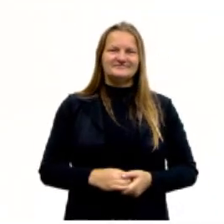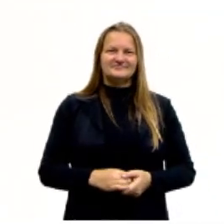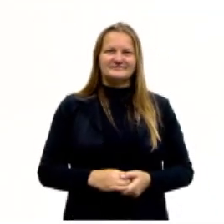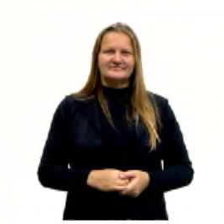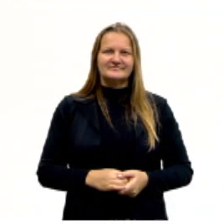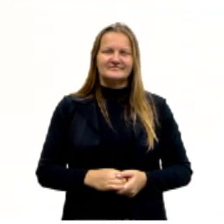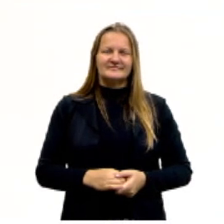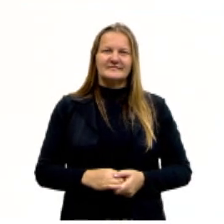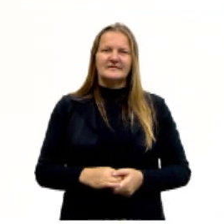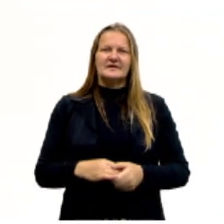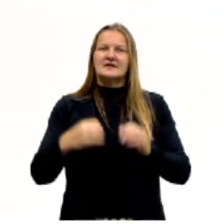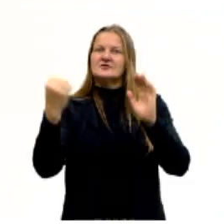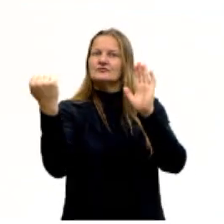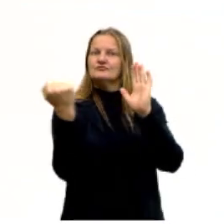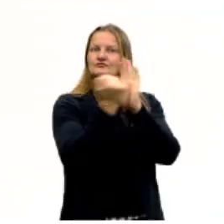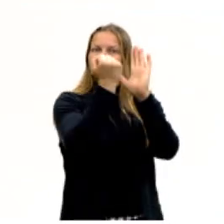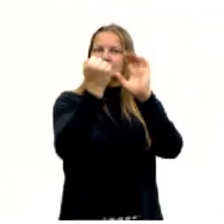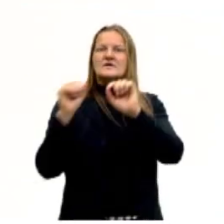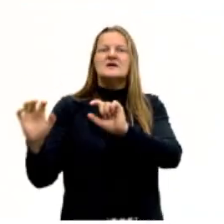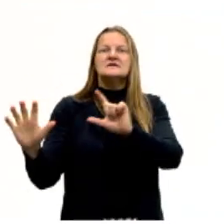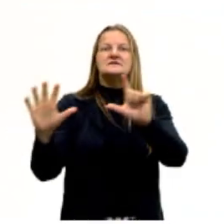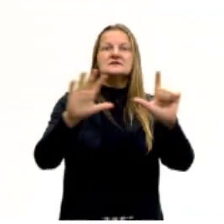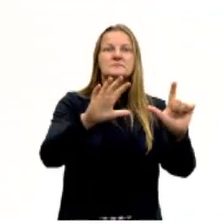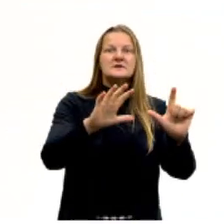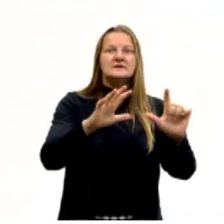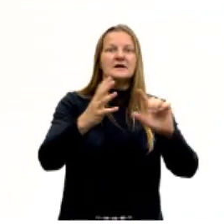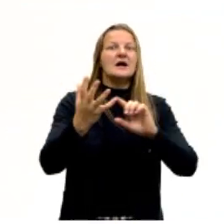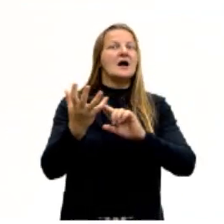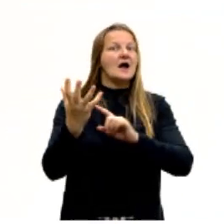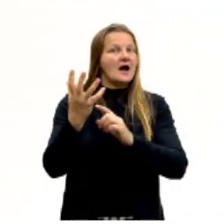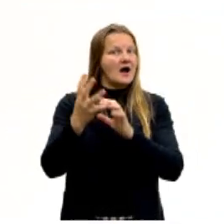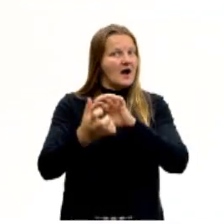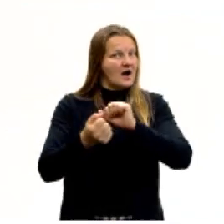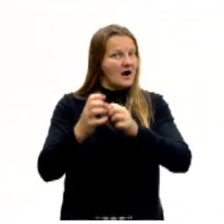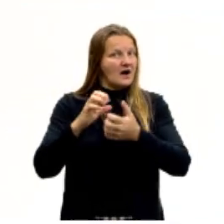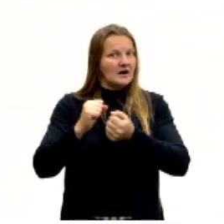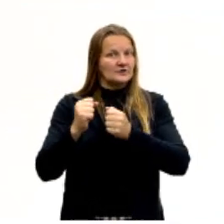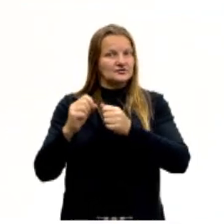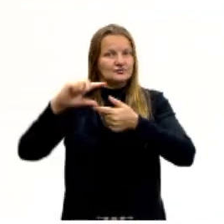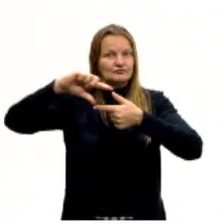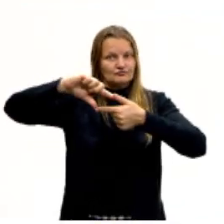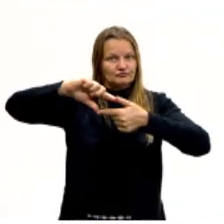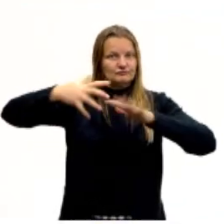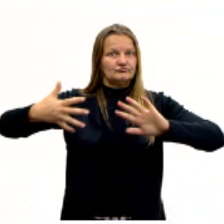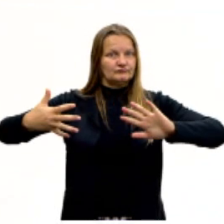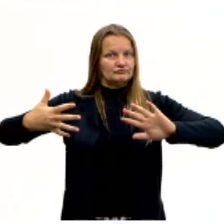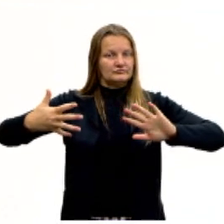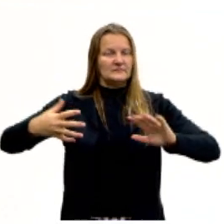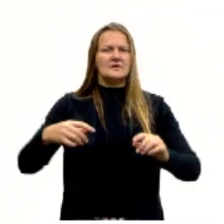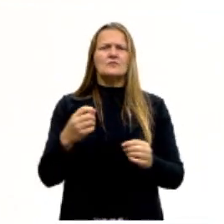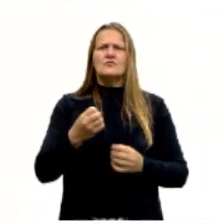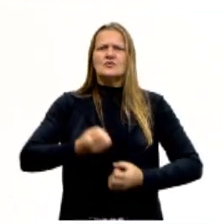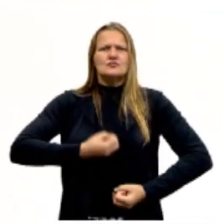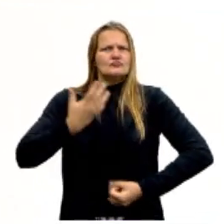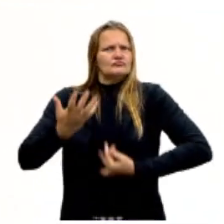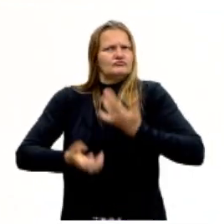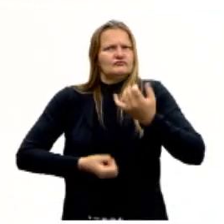esse evento da semana da arte moderna foi o que foi uma manifestação